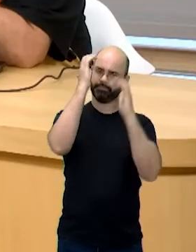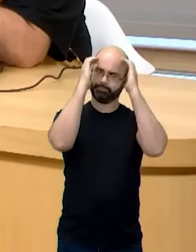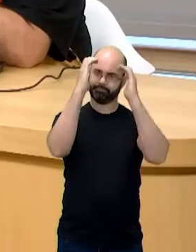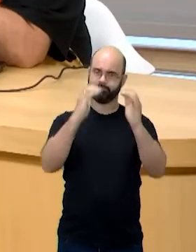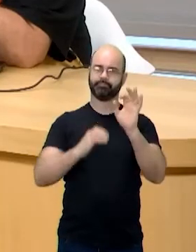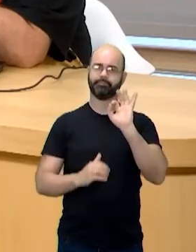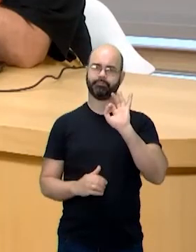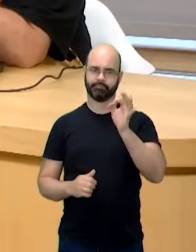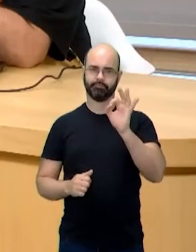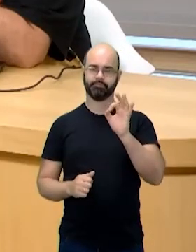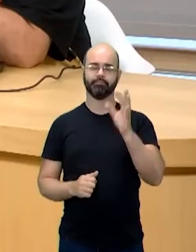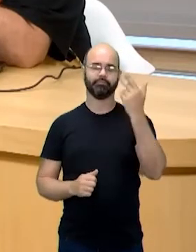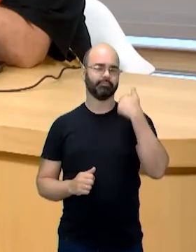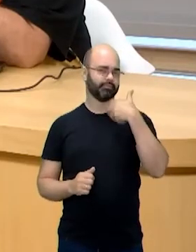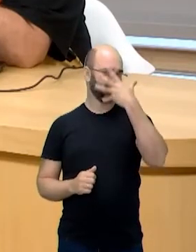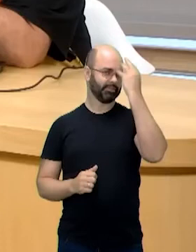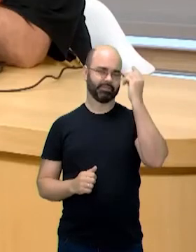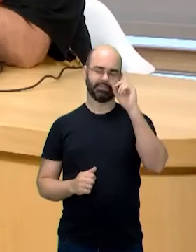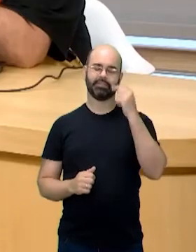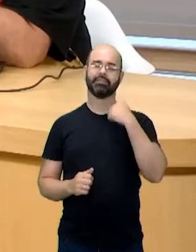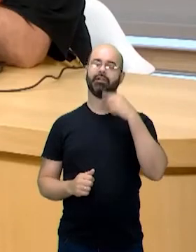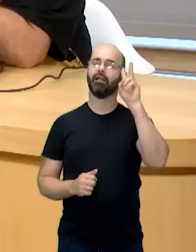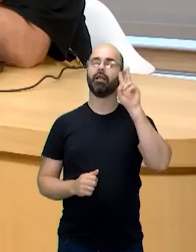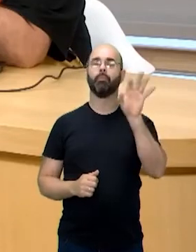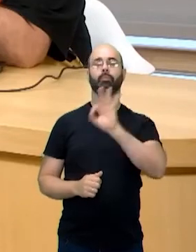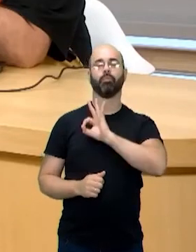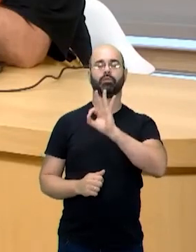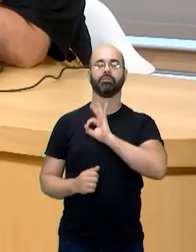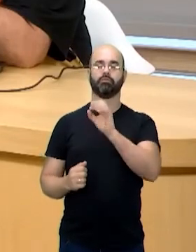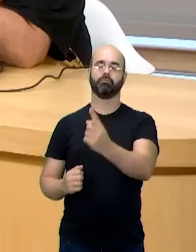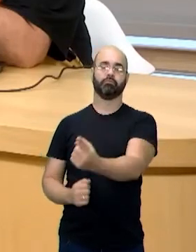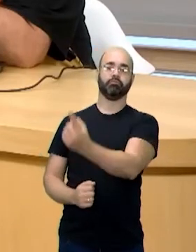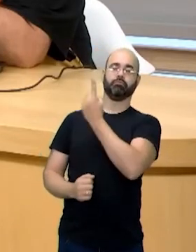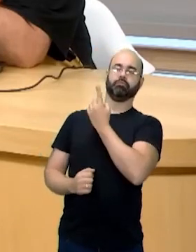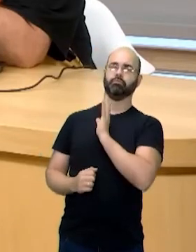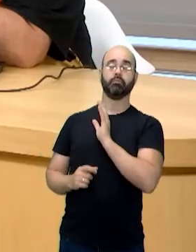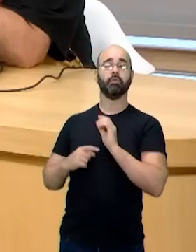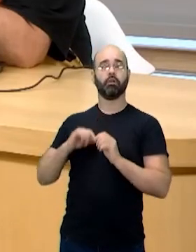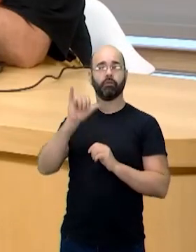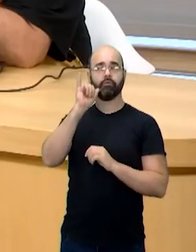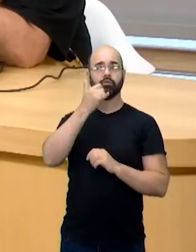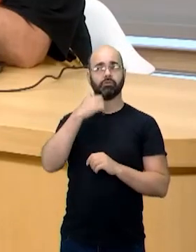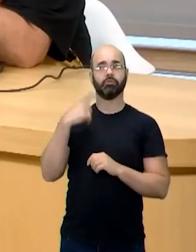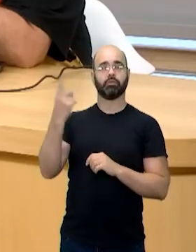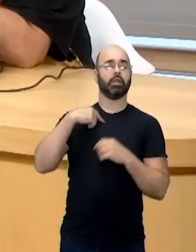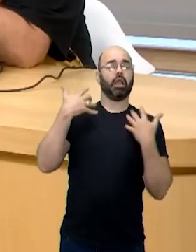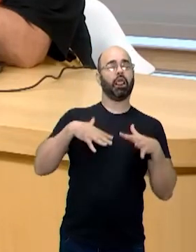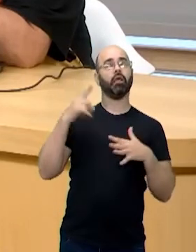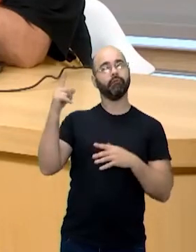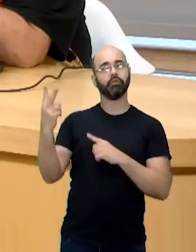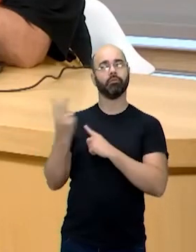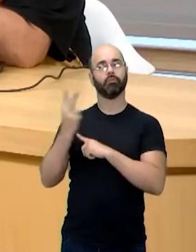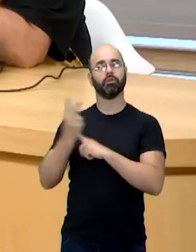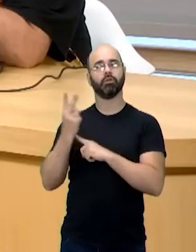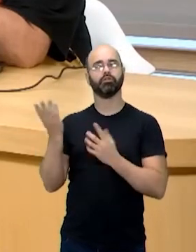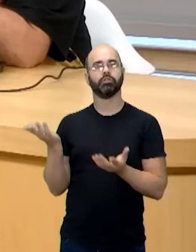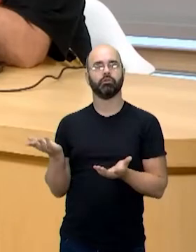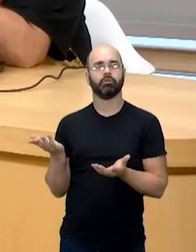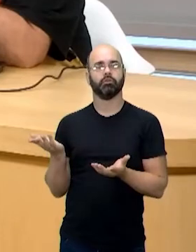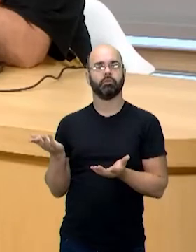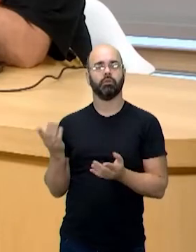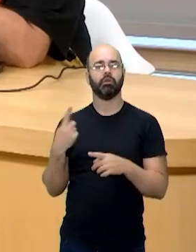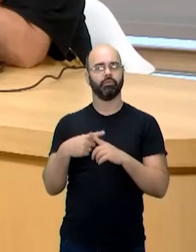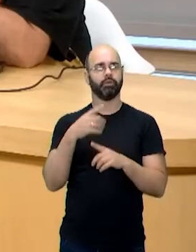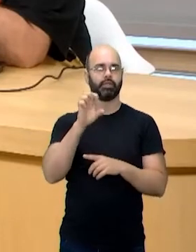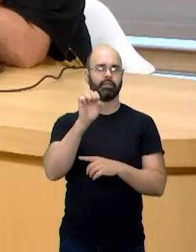Verdade. Eu nunca esqueço que uma vez um policial me parou e eu falei, olha, você está aqui para me proteger, você não está aqui para me apavorar. É verdade. O Estado ele tem